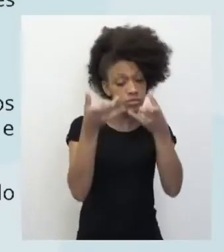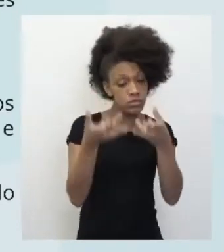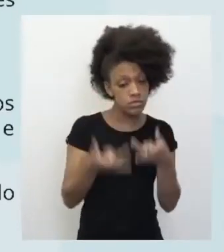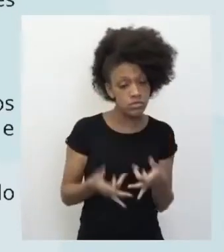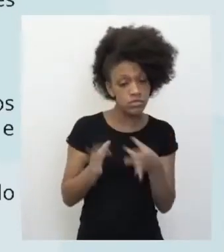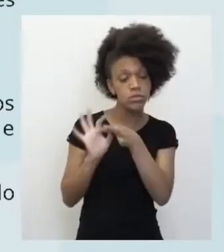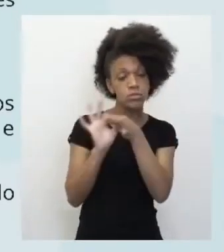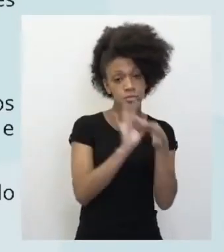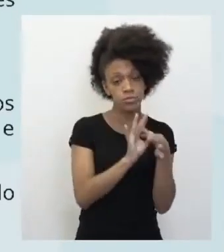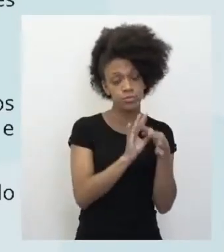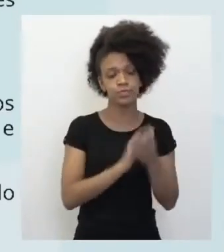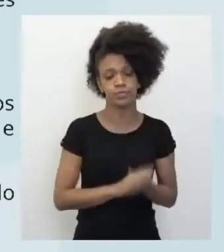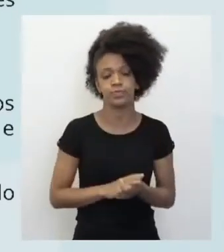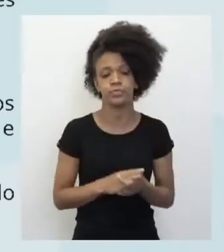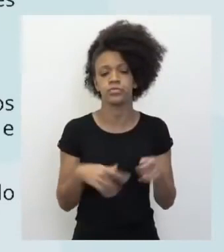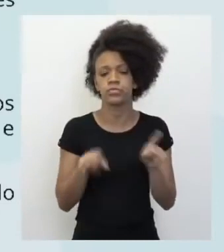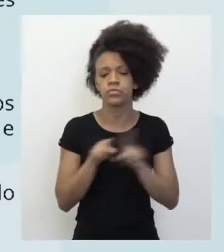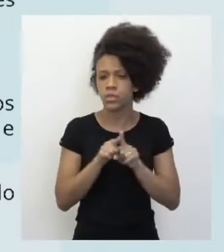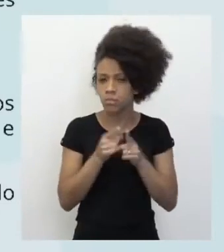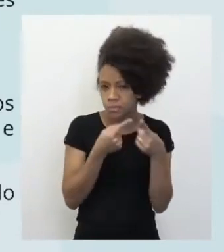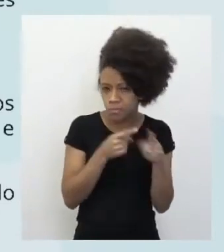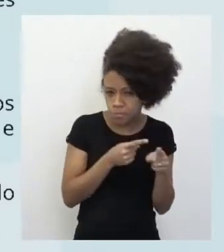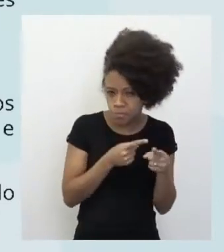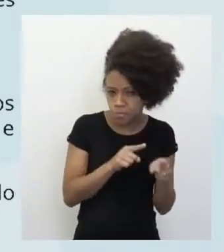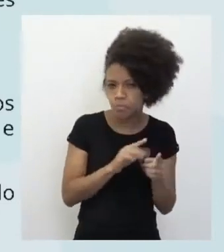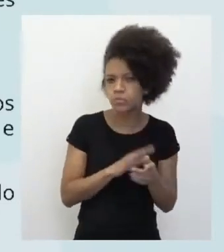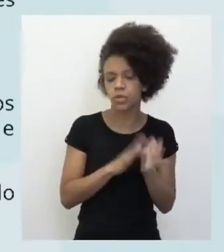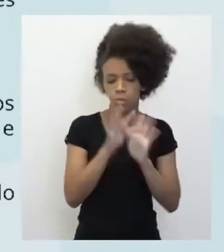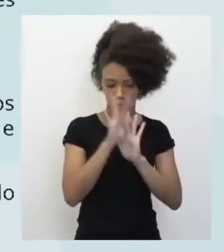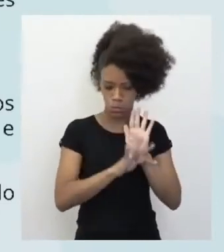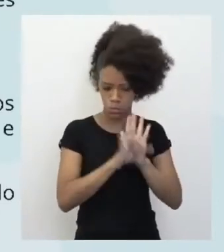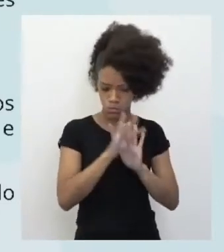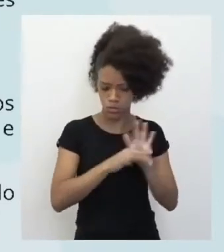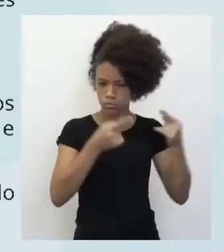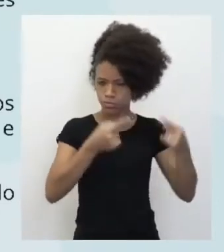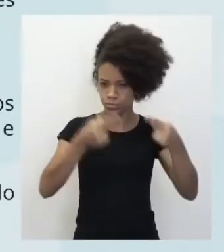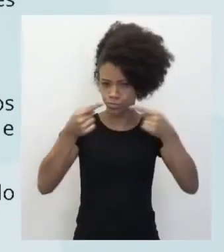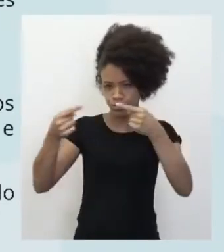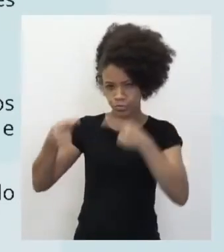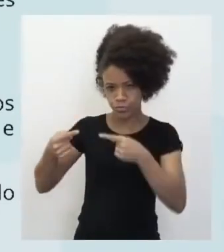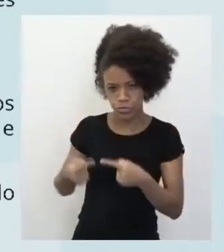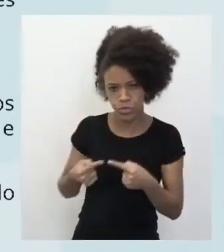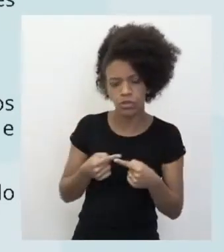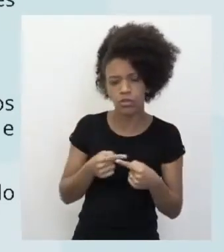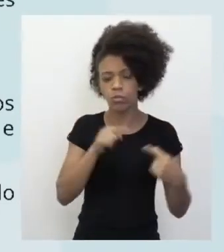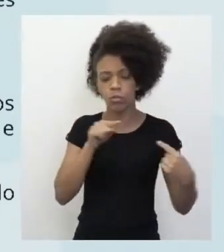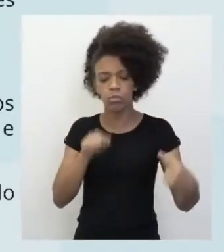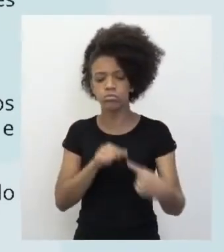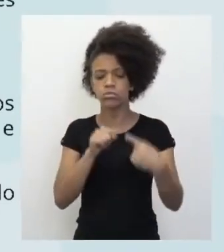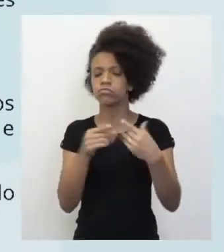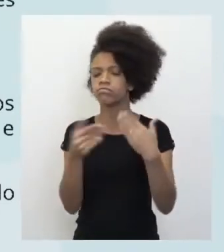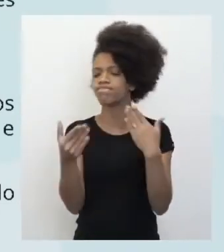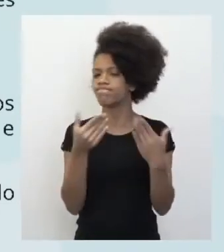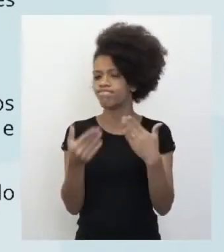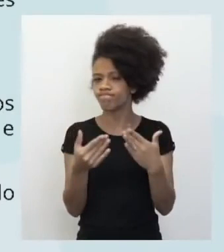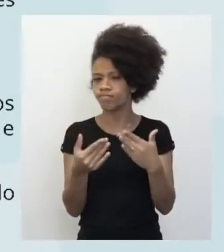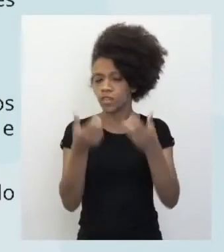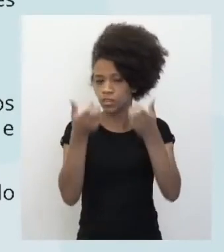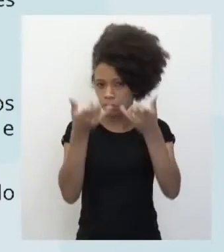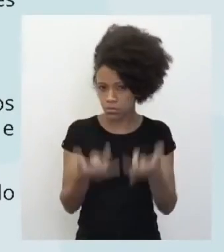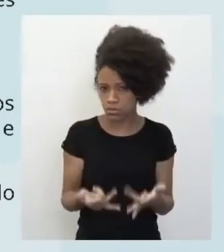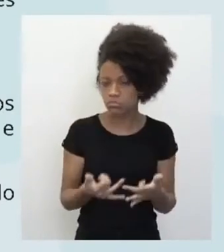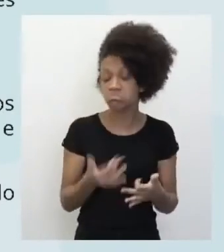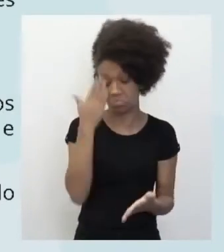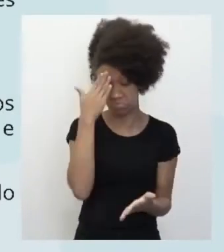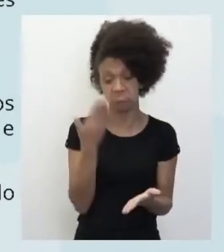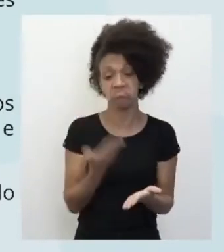conectores. Posicionar-se criticamente diante do texto, defendendo o ponto de vista coerente com base em argumentos. Acredito que essa aula vai